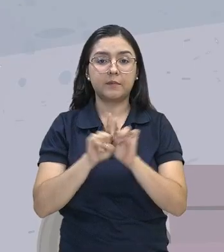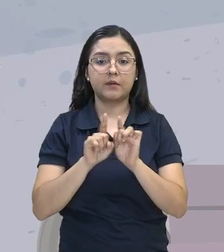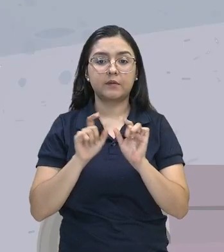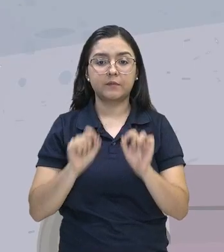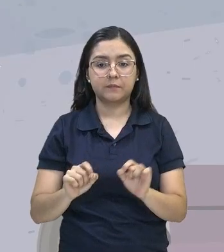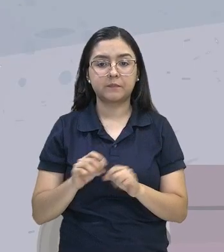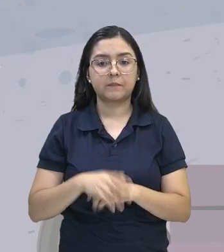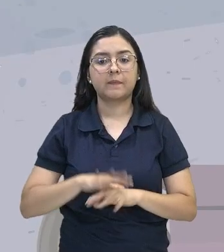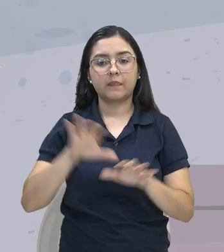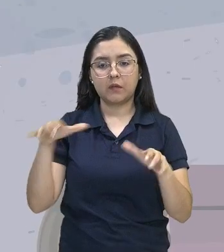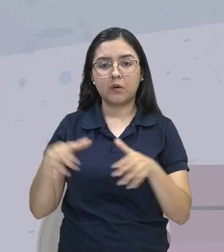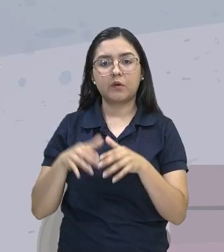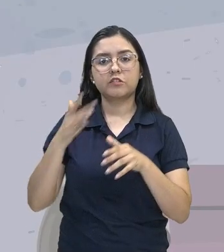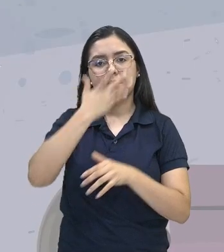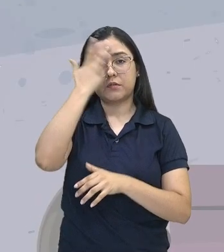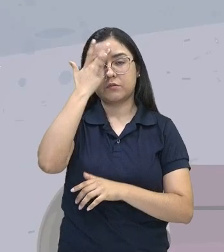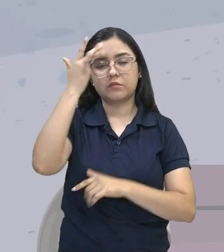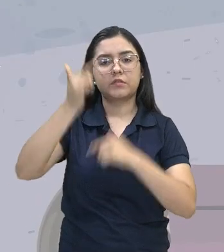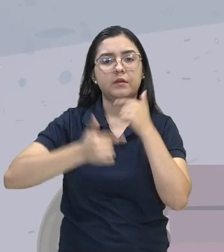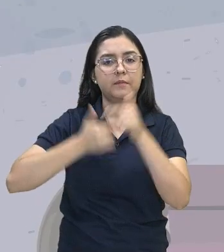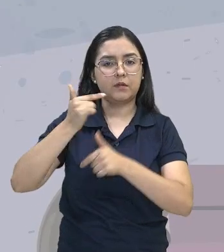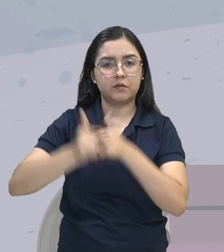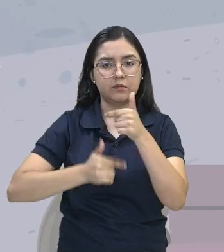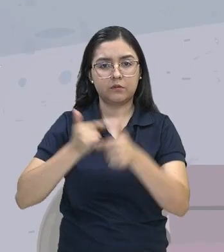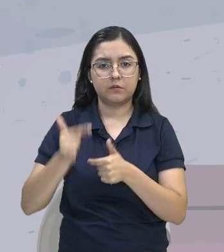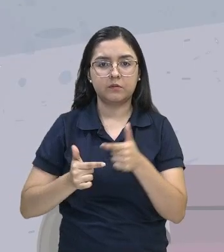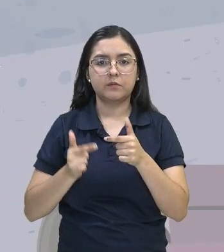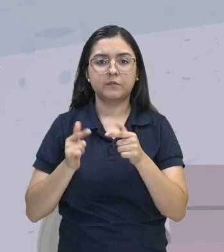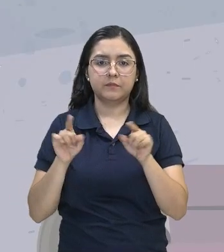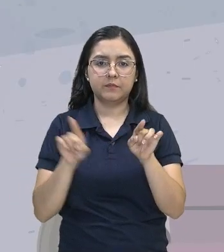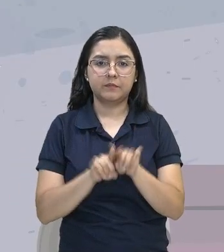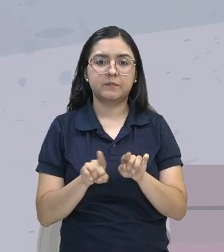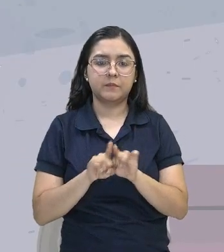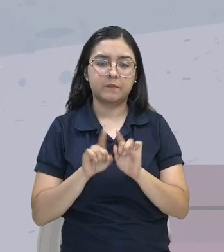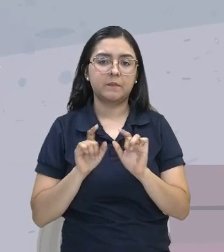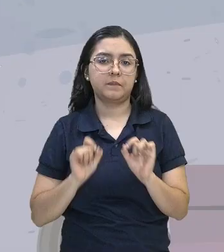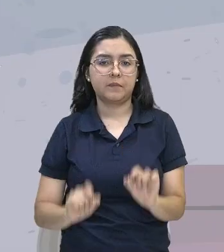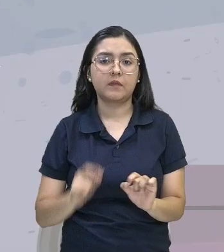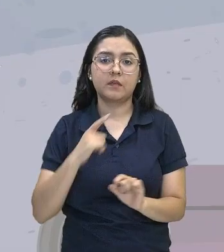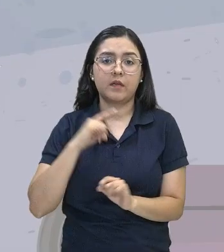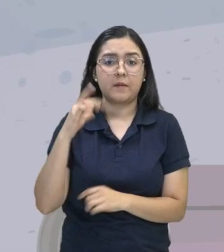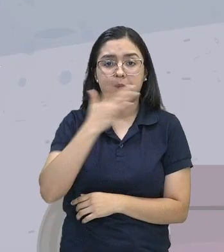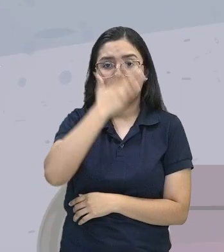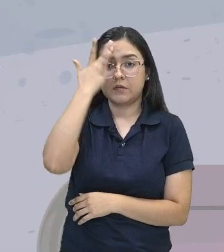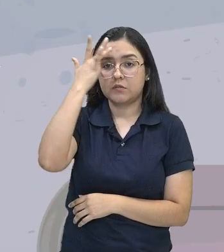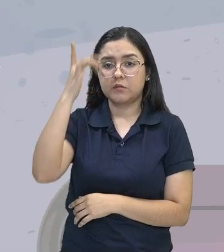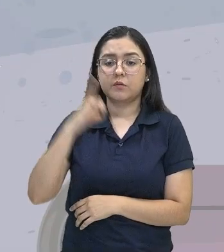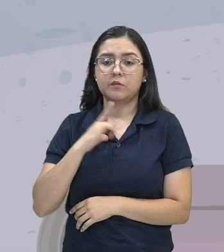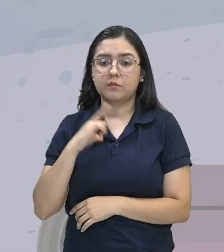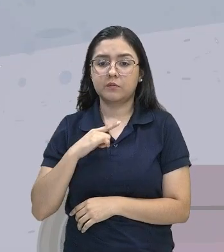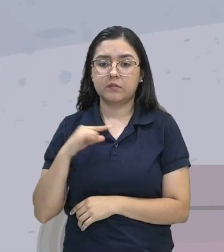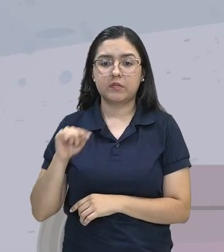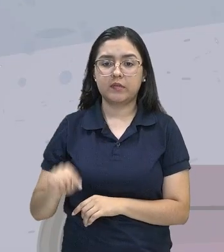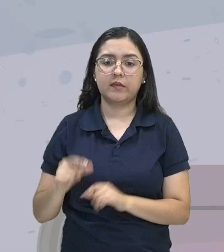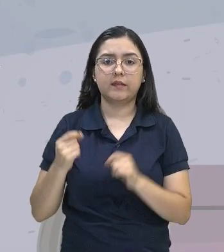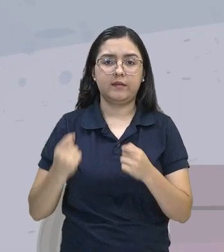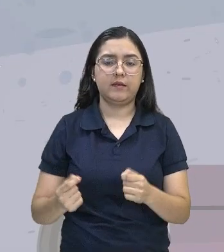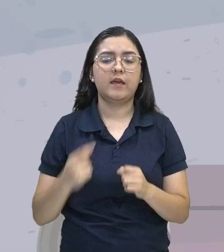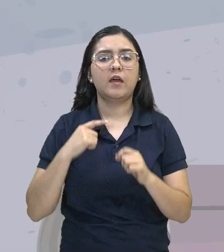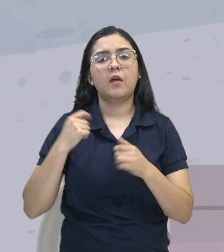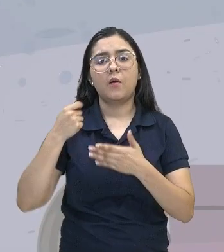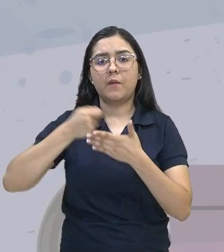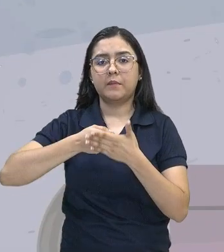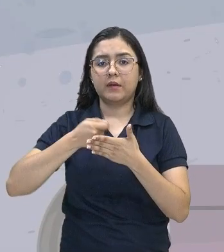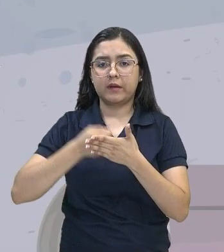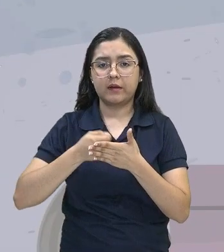o proletariado, ou o trabalhador, ou o operariado, que é aquele indivíduo que não tem nada seu e é obrigado